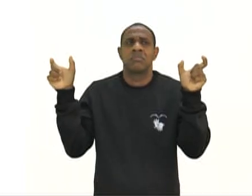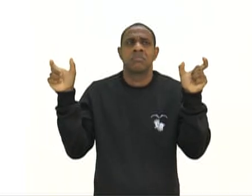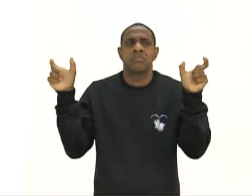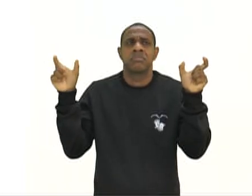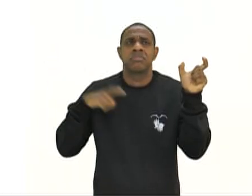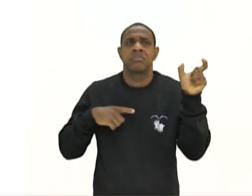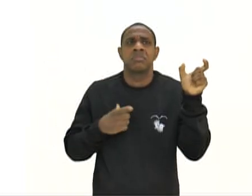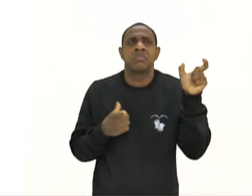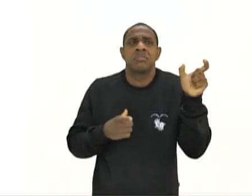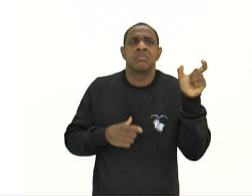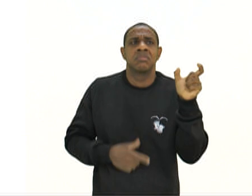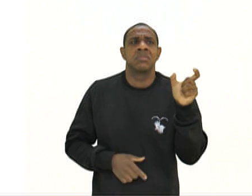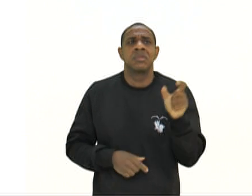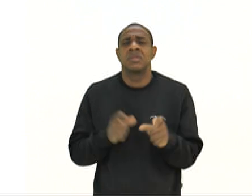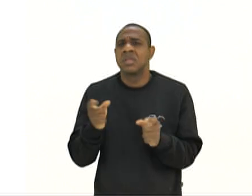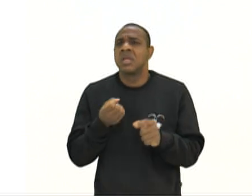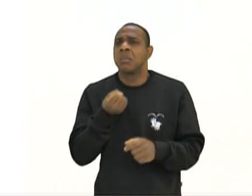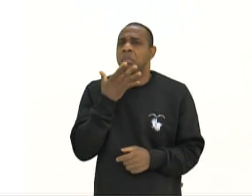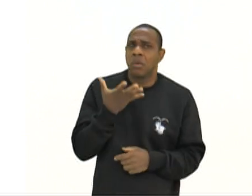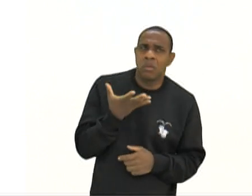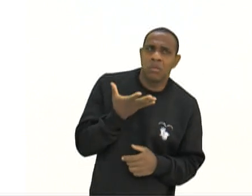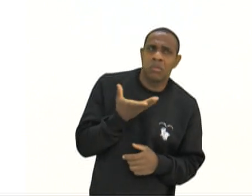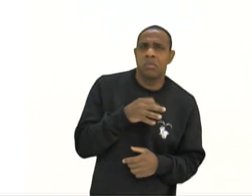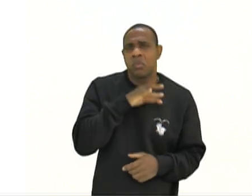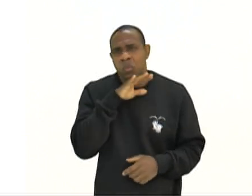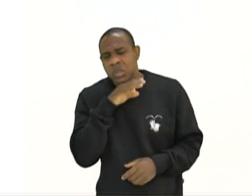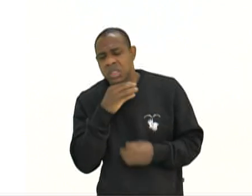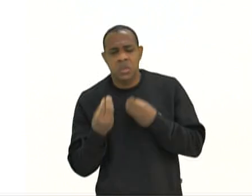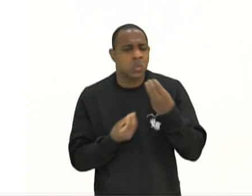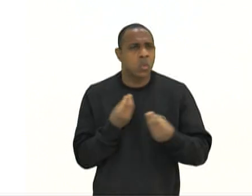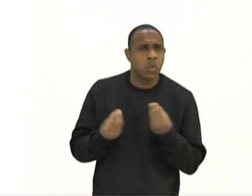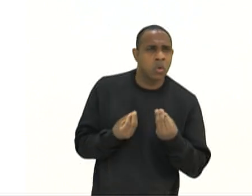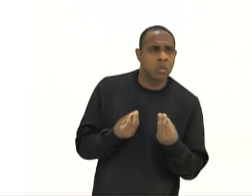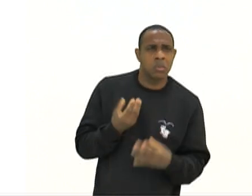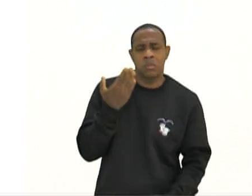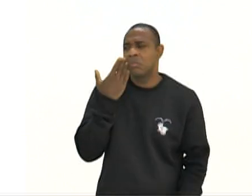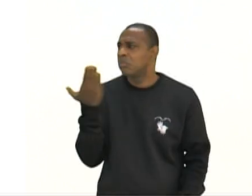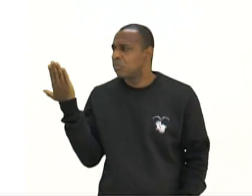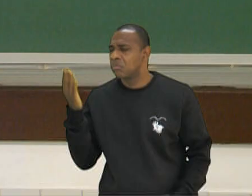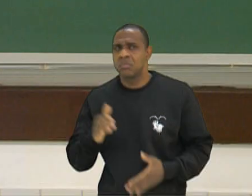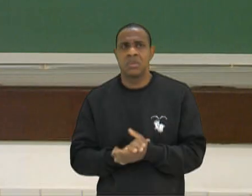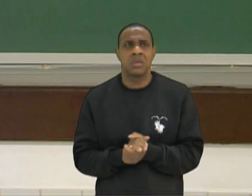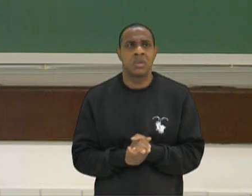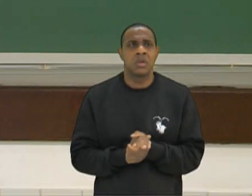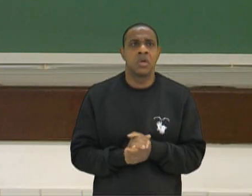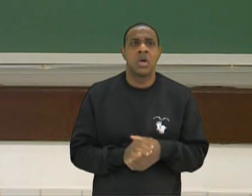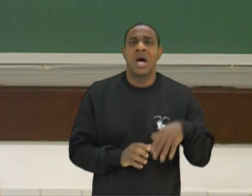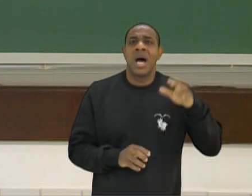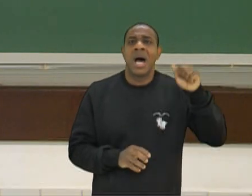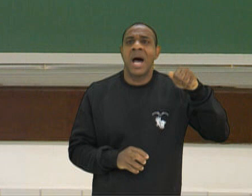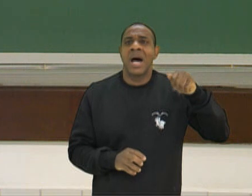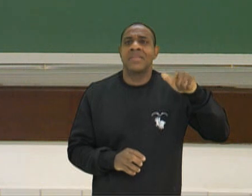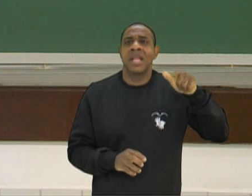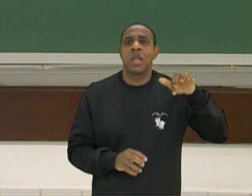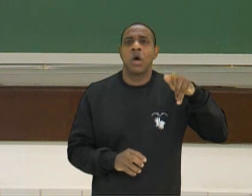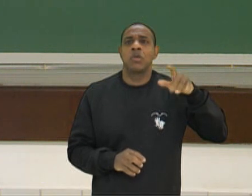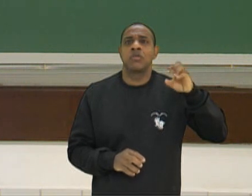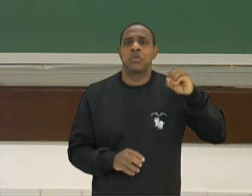temos vantagens e temos desvantagens? Sim. O que temos como correspondência? O sinal analógico